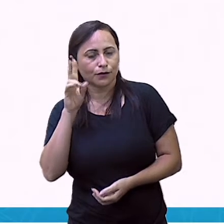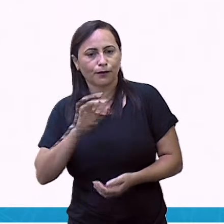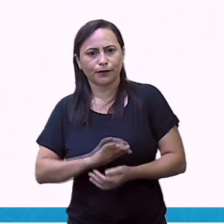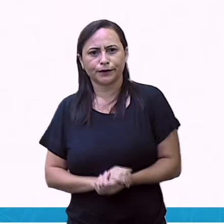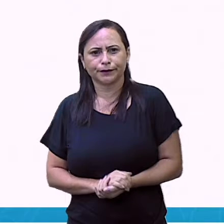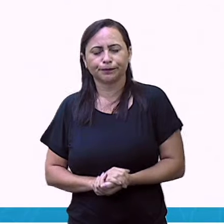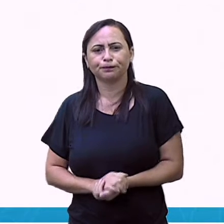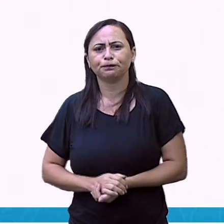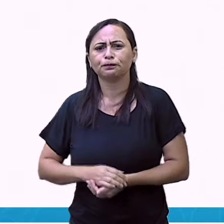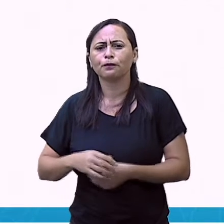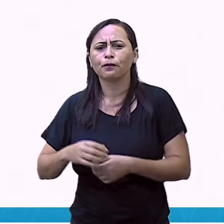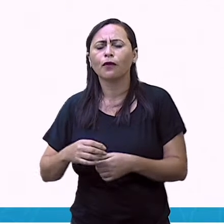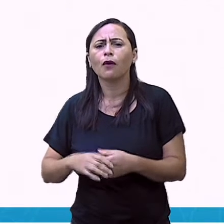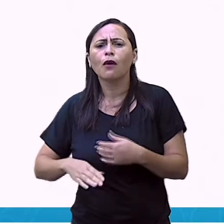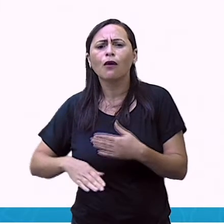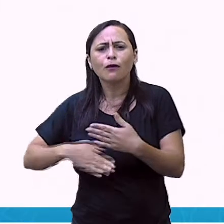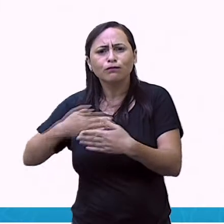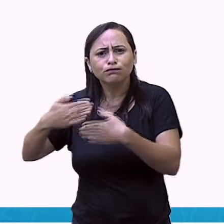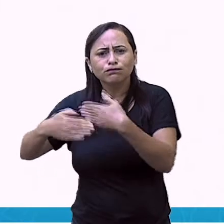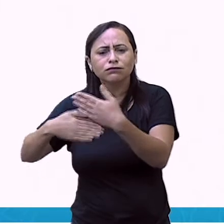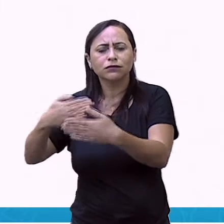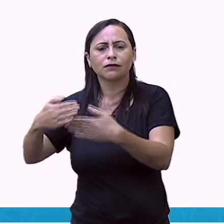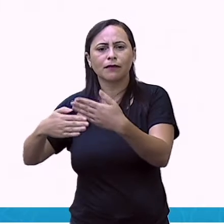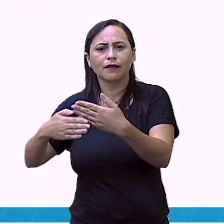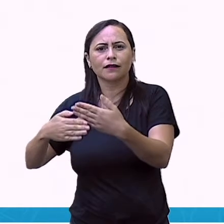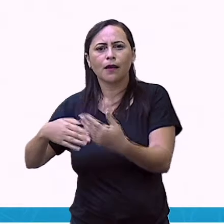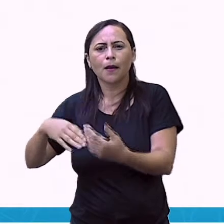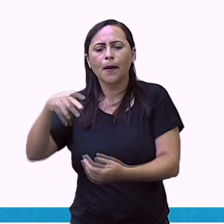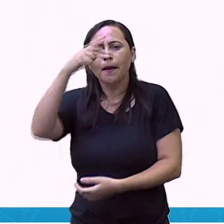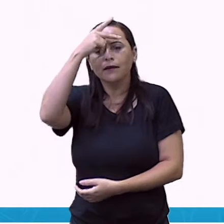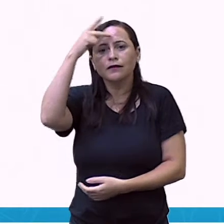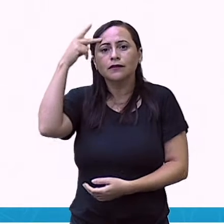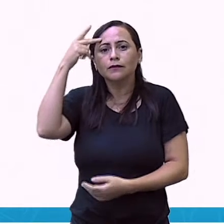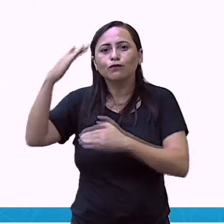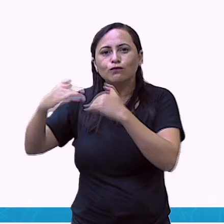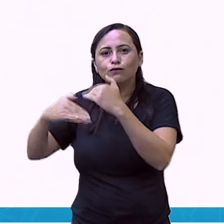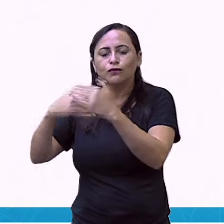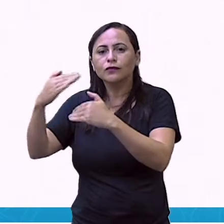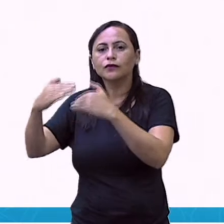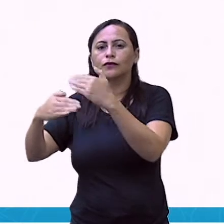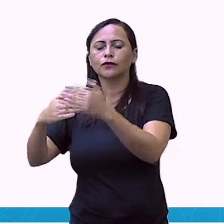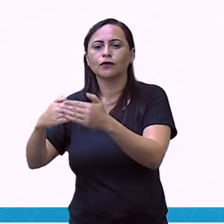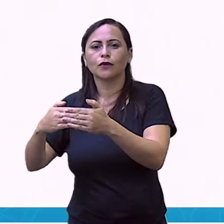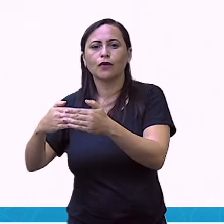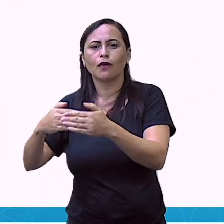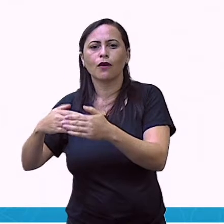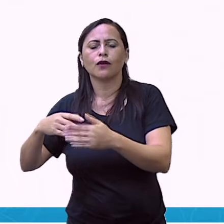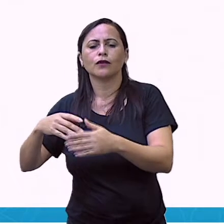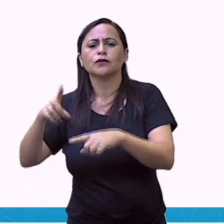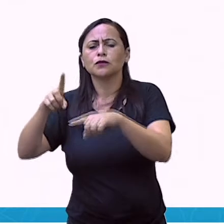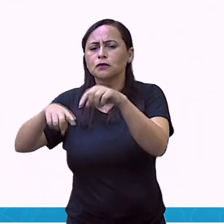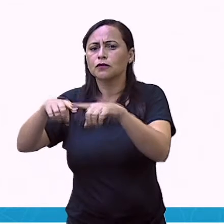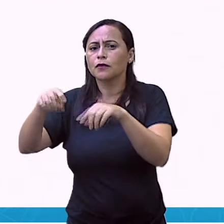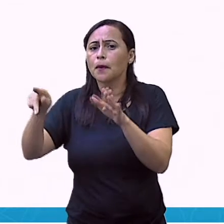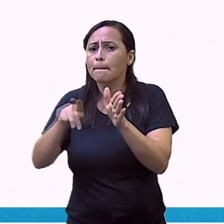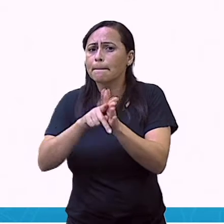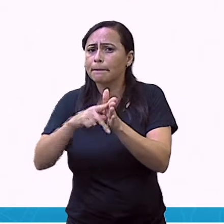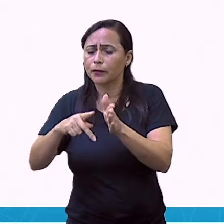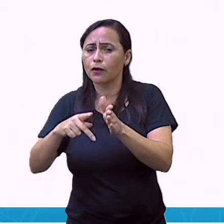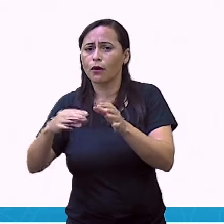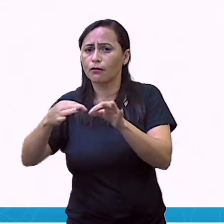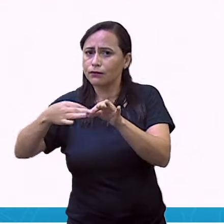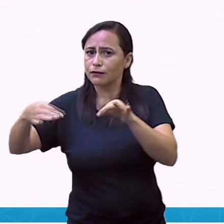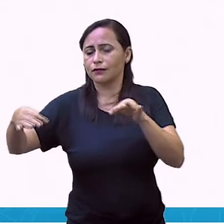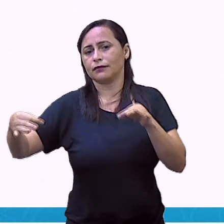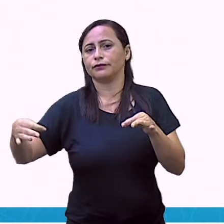o passar do tempo, cada povo passou a desenvolver seus próprios sistemas de medidas. Nós temos aqui